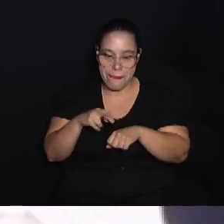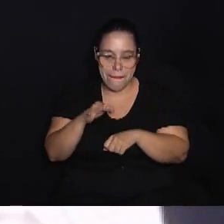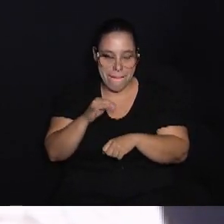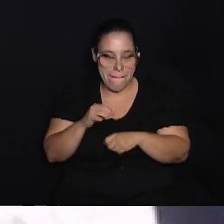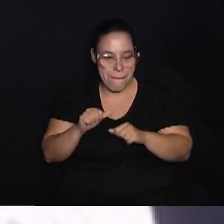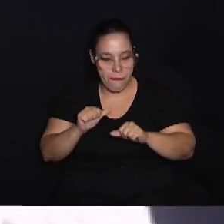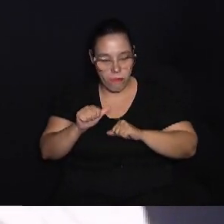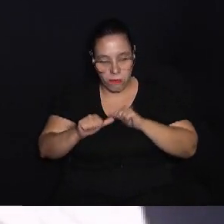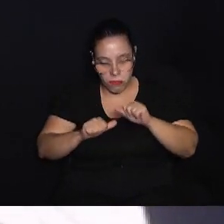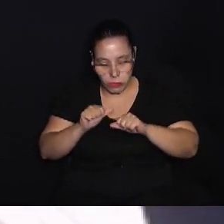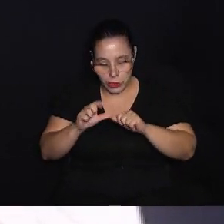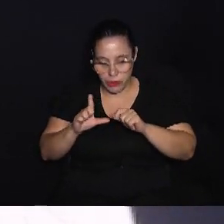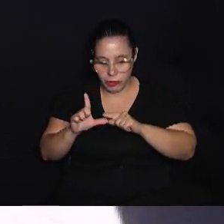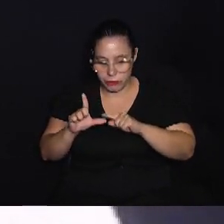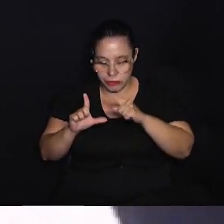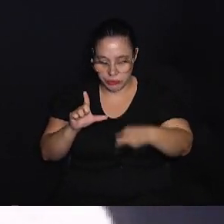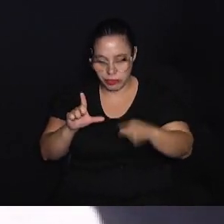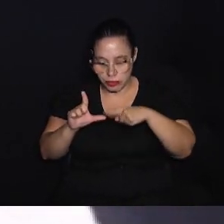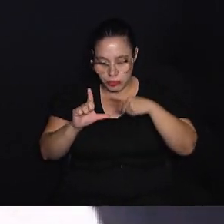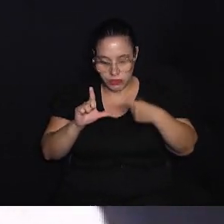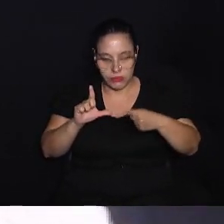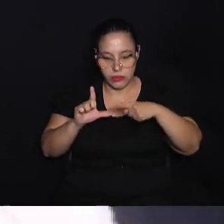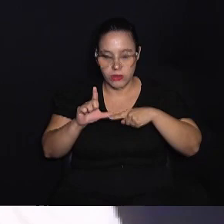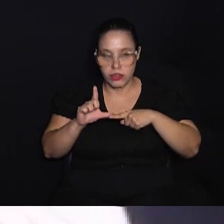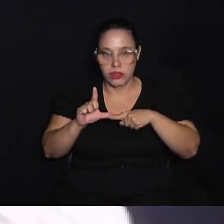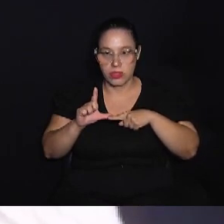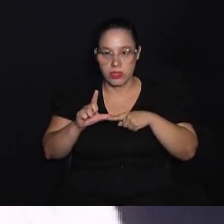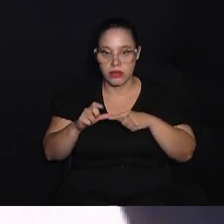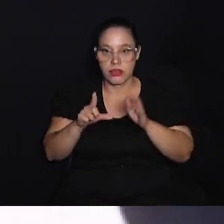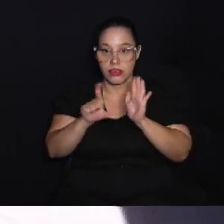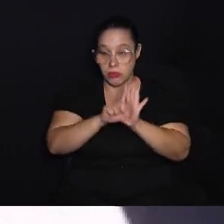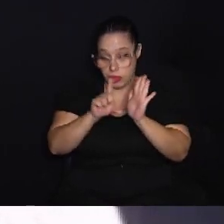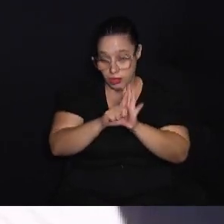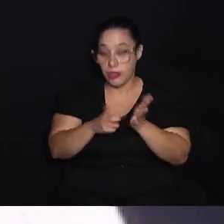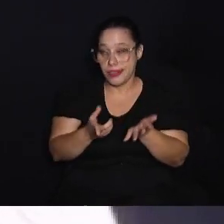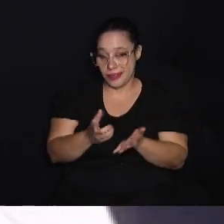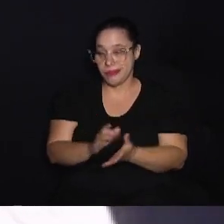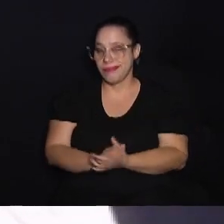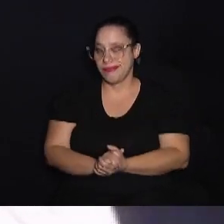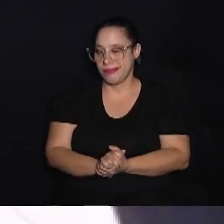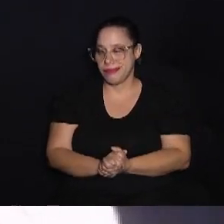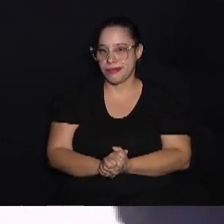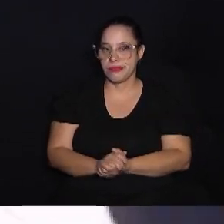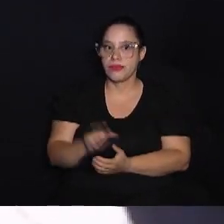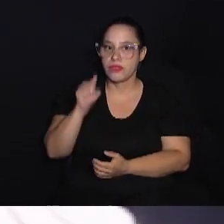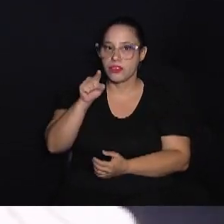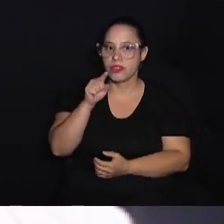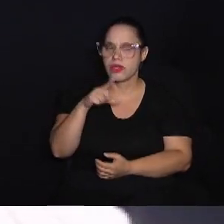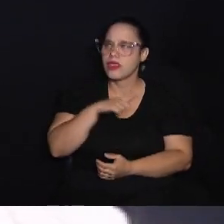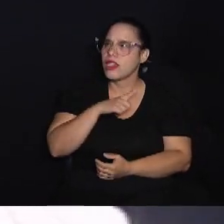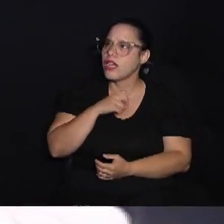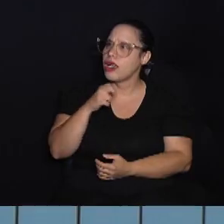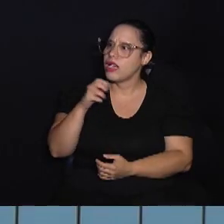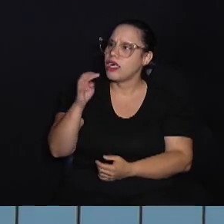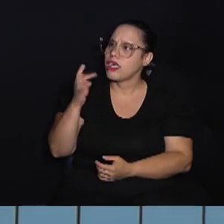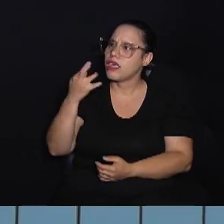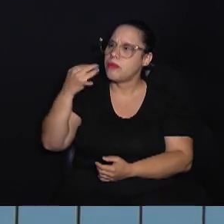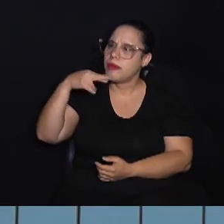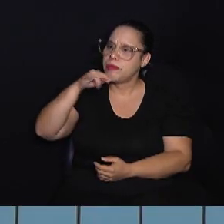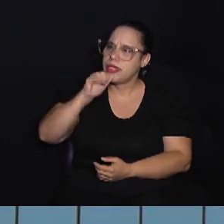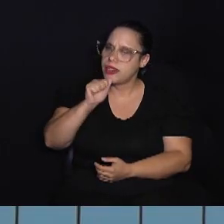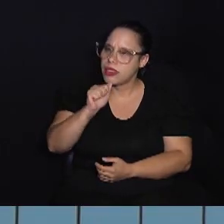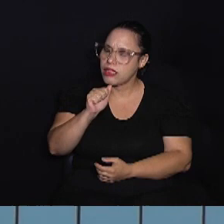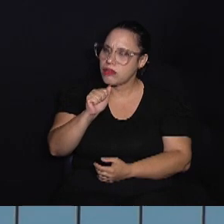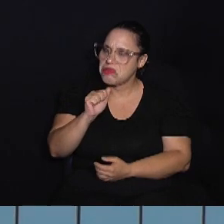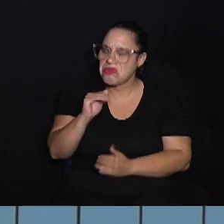para poder fazer a manufatura reversa desse tipo de produto, de acordo com o que é exigido pela legislação. E você tem,